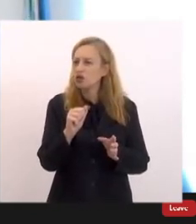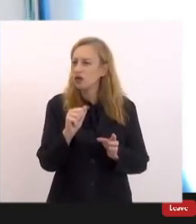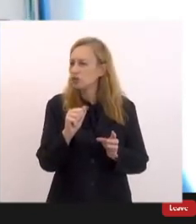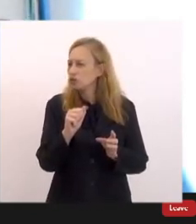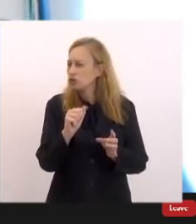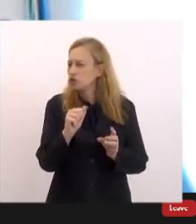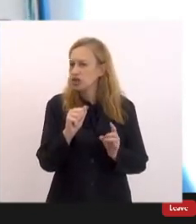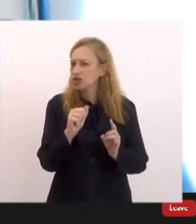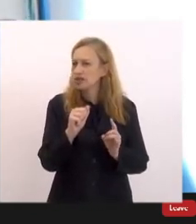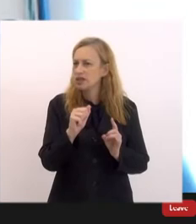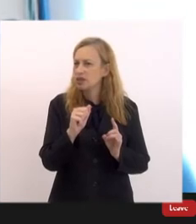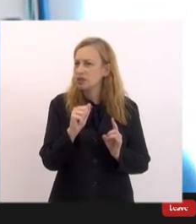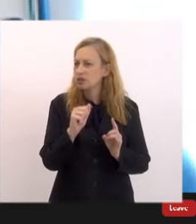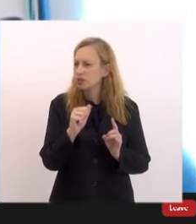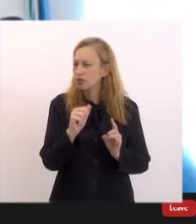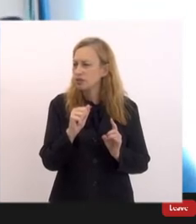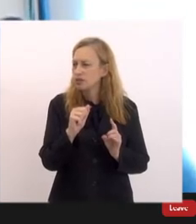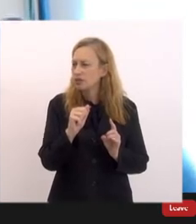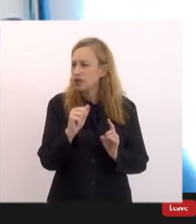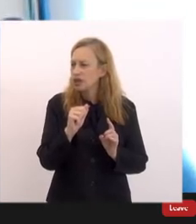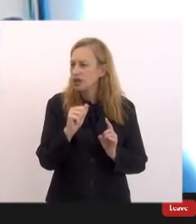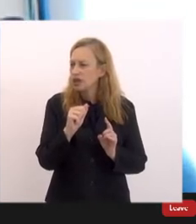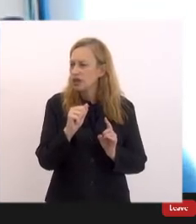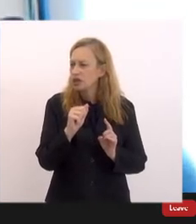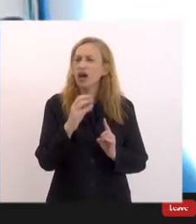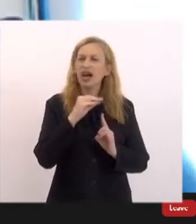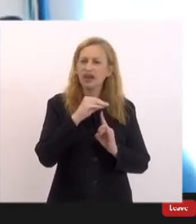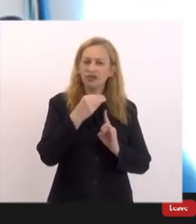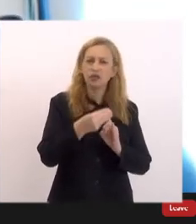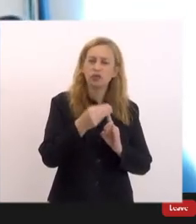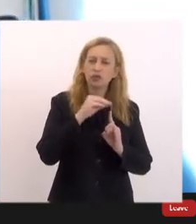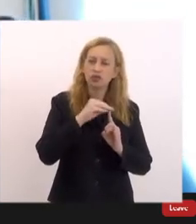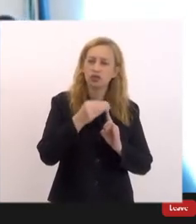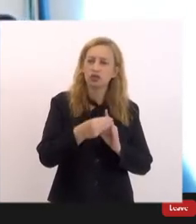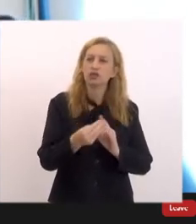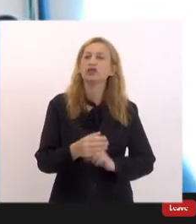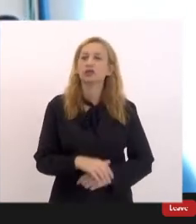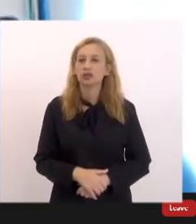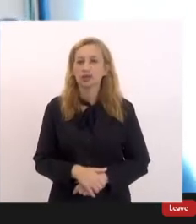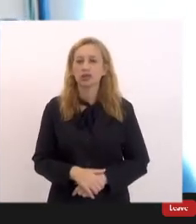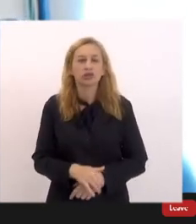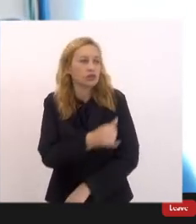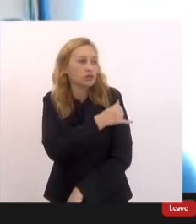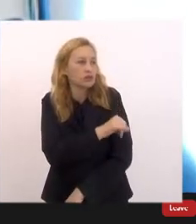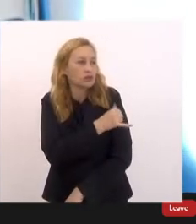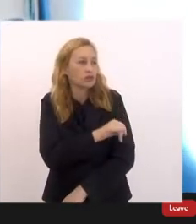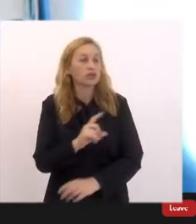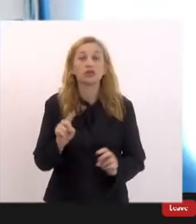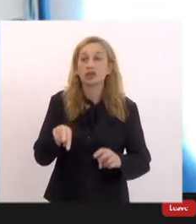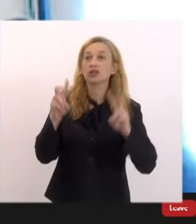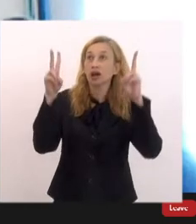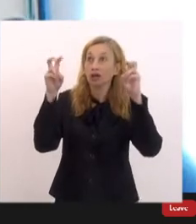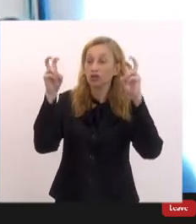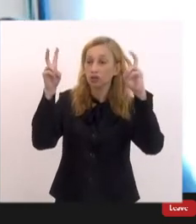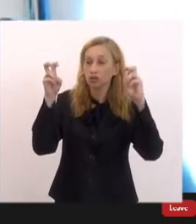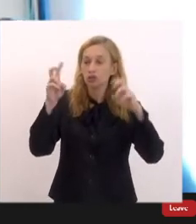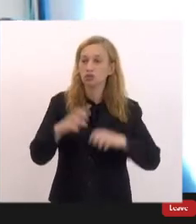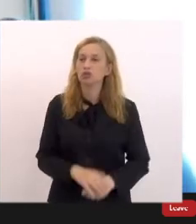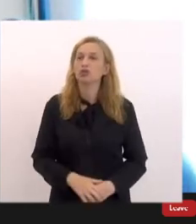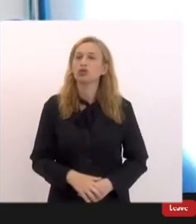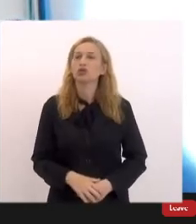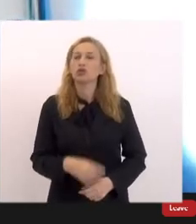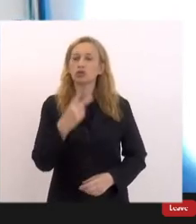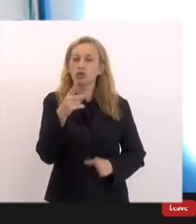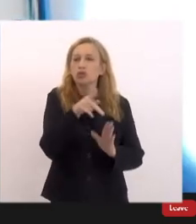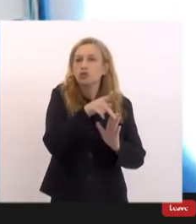passar como que a Fundação Oswaldo Cruz tem visto esse quadro epidemiológico no Brasil, no Rio de Janeiro, e essa questão dos